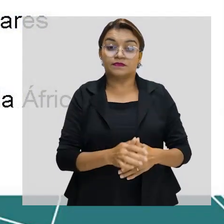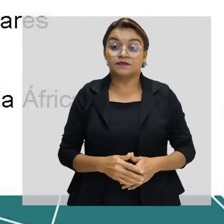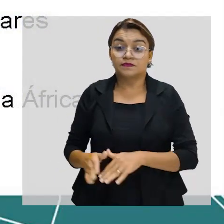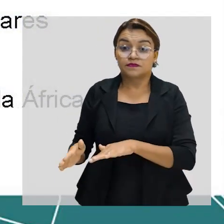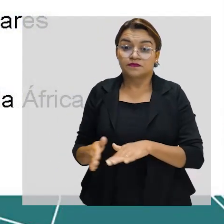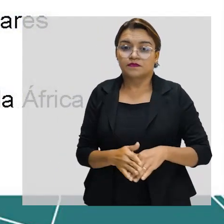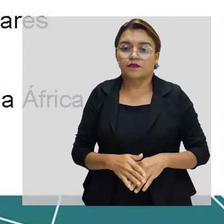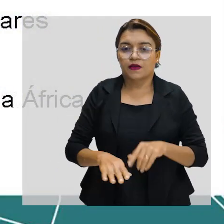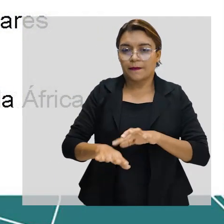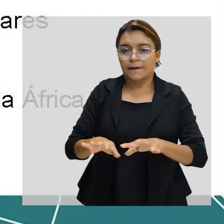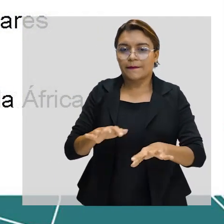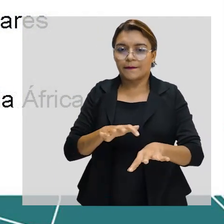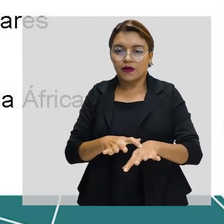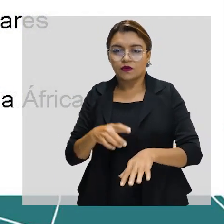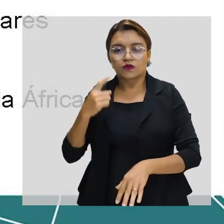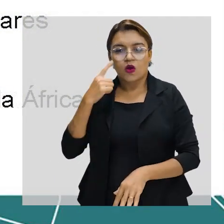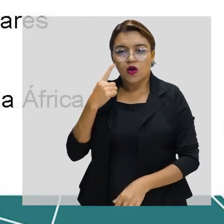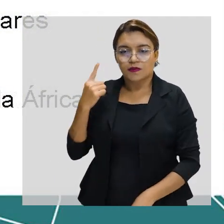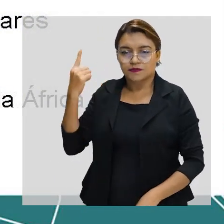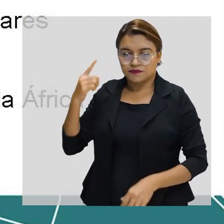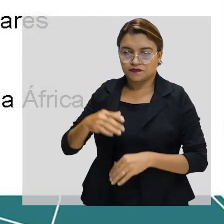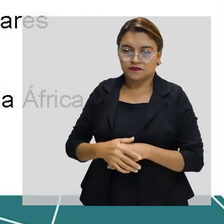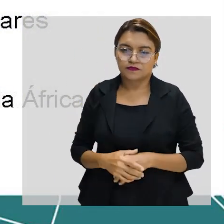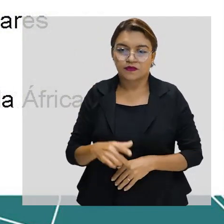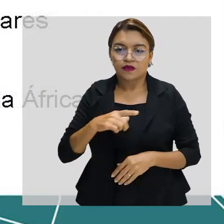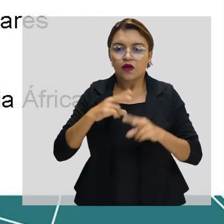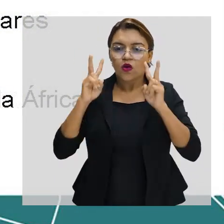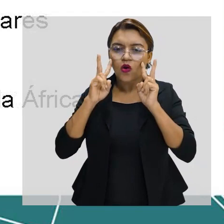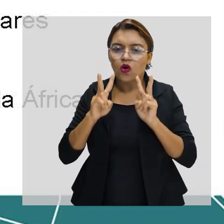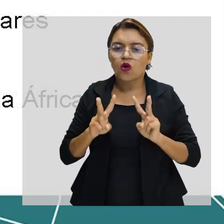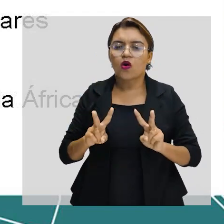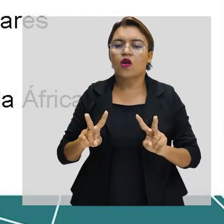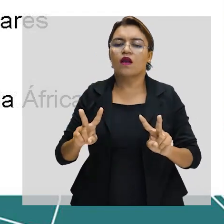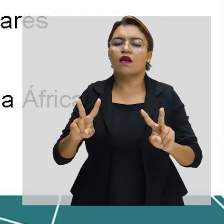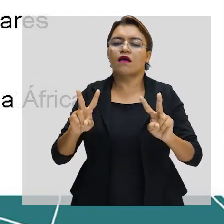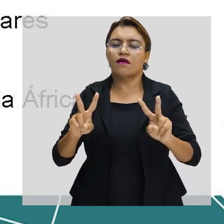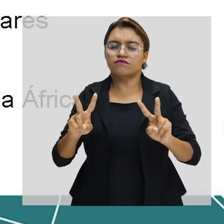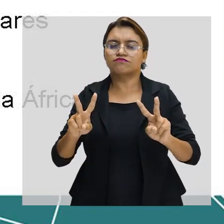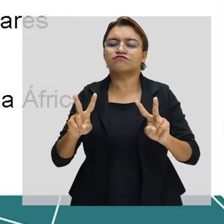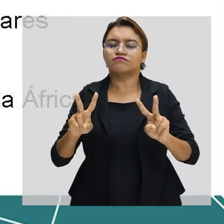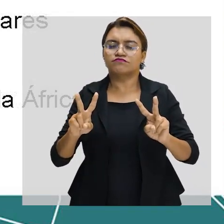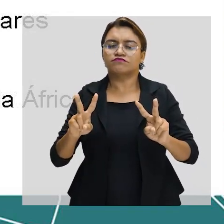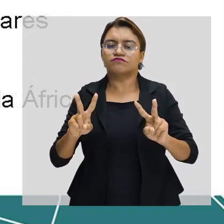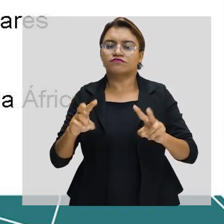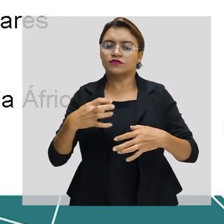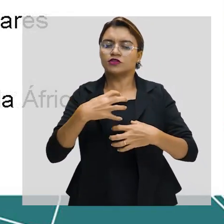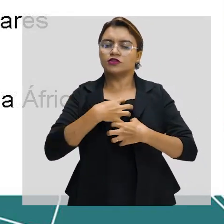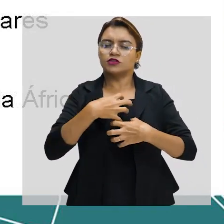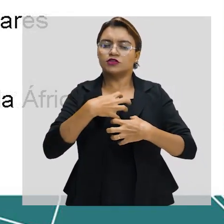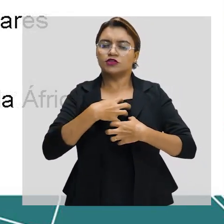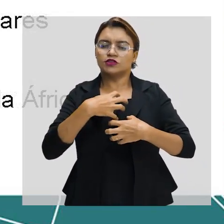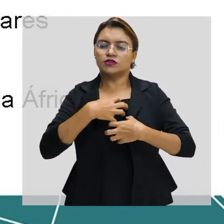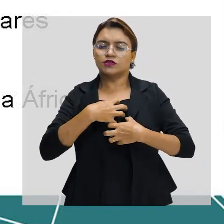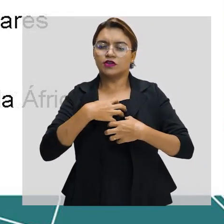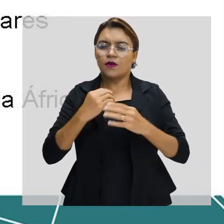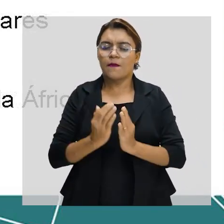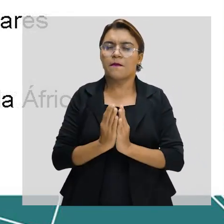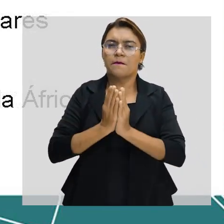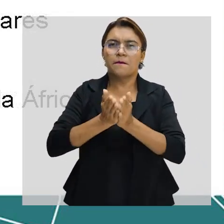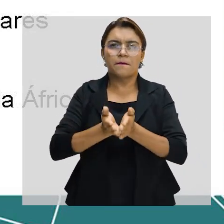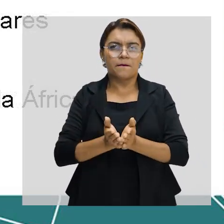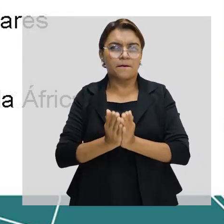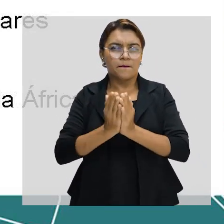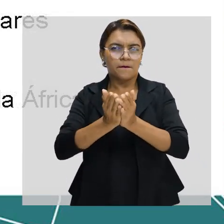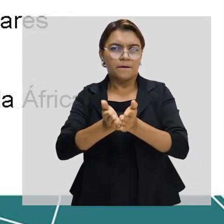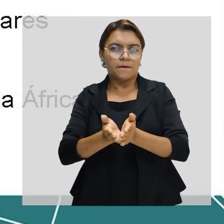Mãos esculturais. Além deste olhar vencido, cheio dos mares